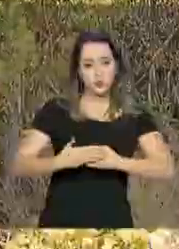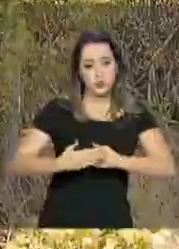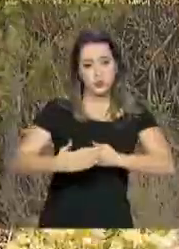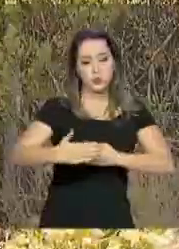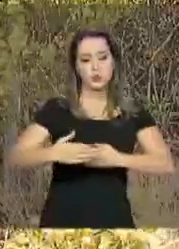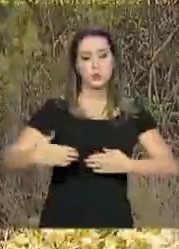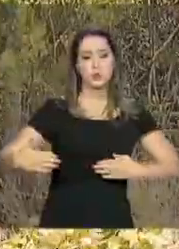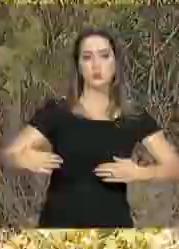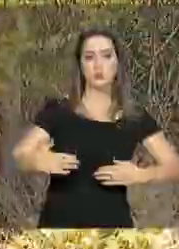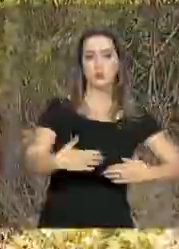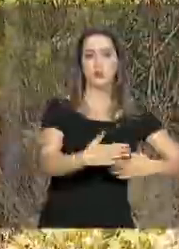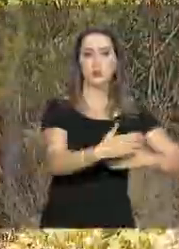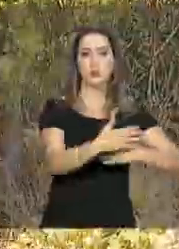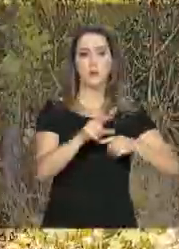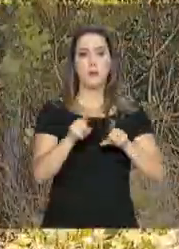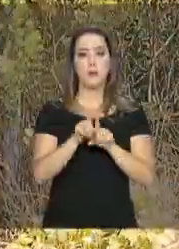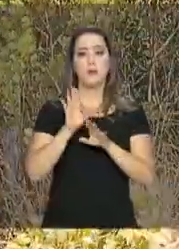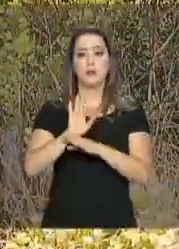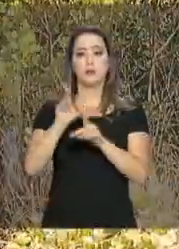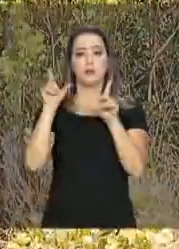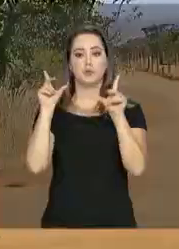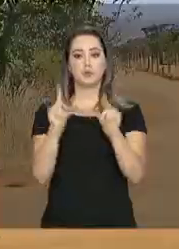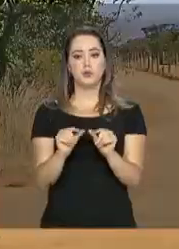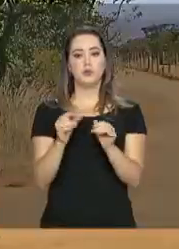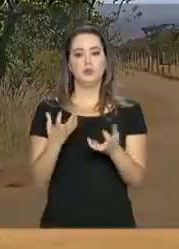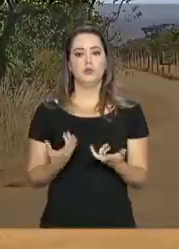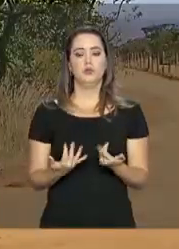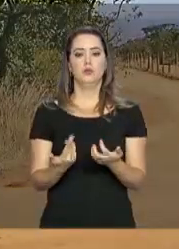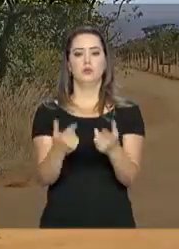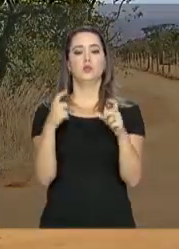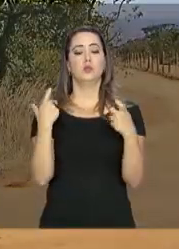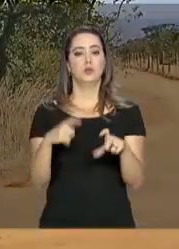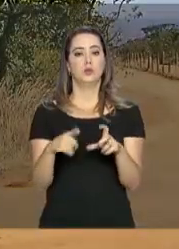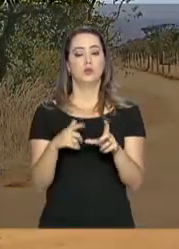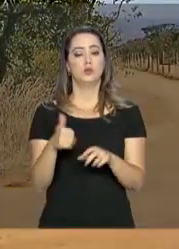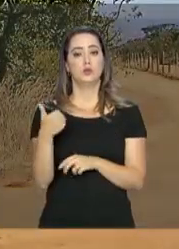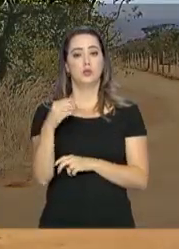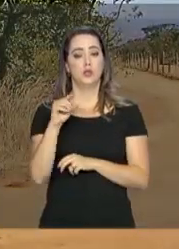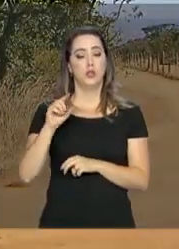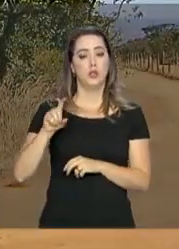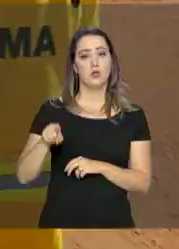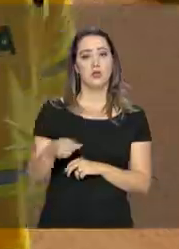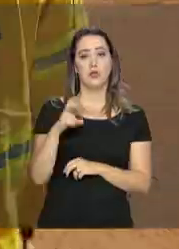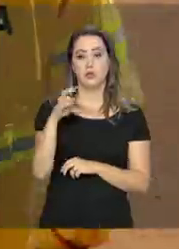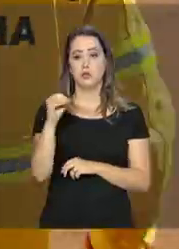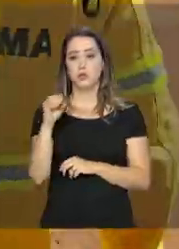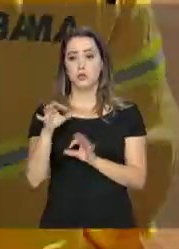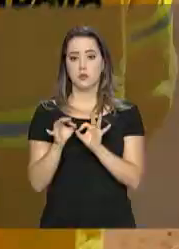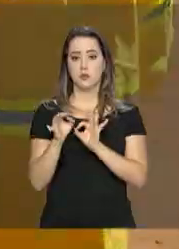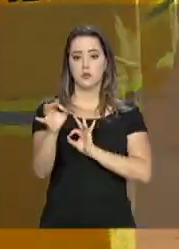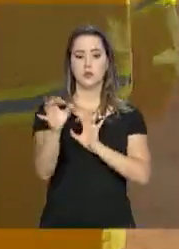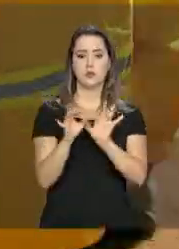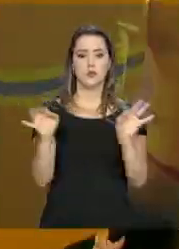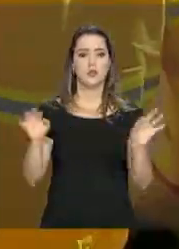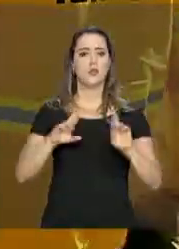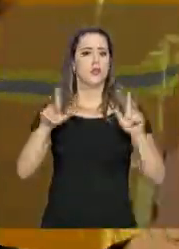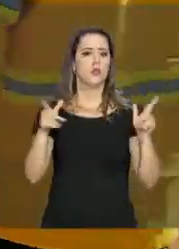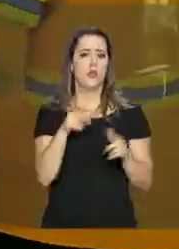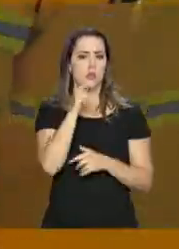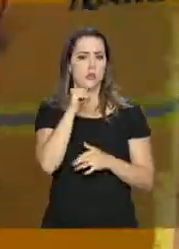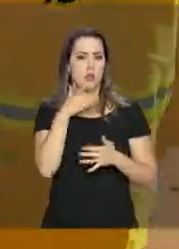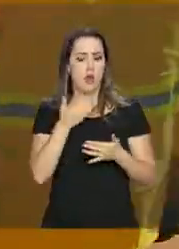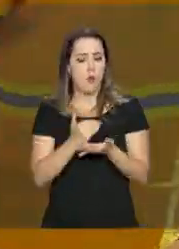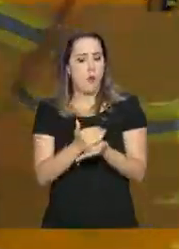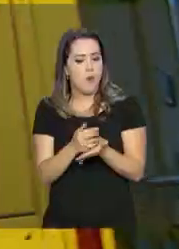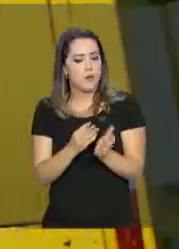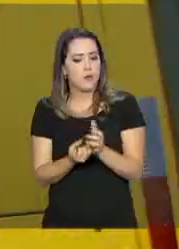incêndio na Estação Ecológica Águas Emendadas, uma área de 10.500 hectares que abriga várias nascentes no